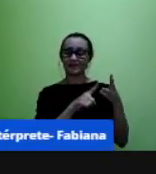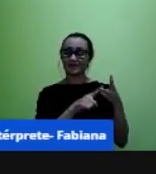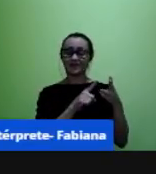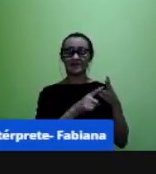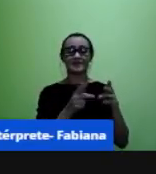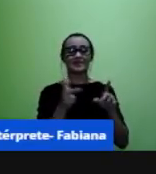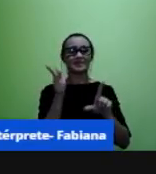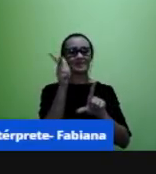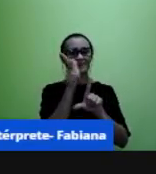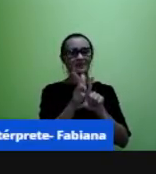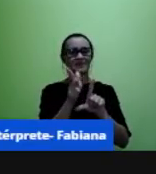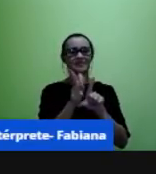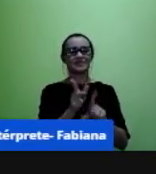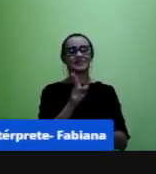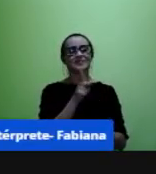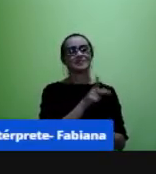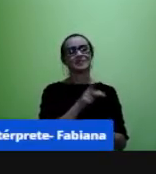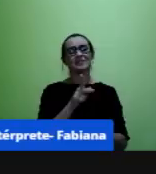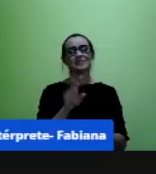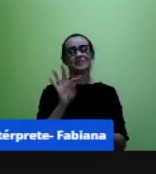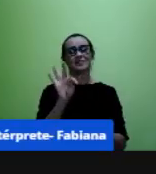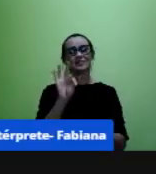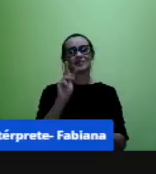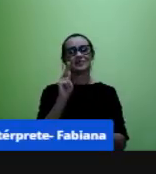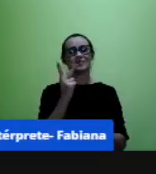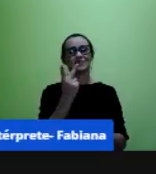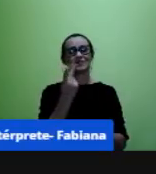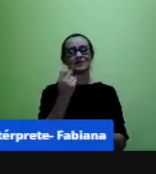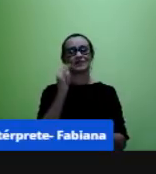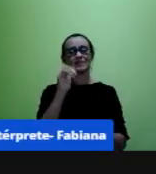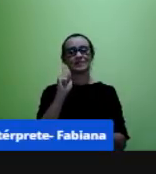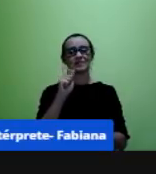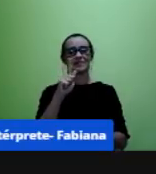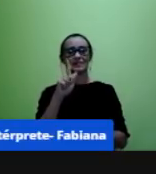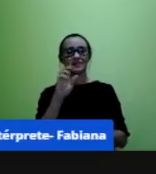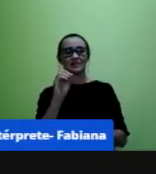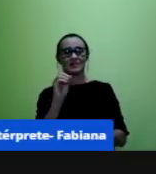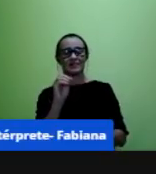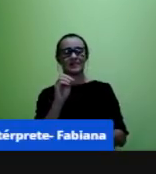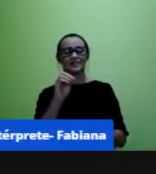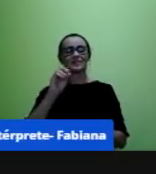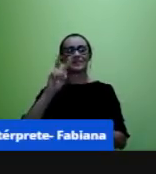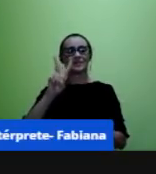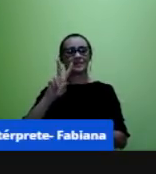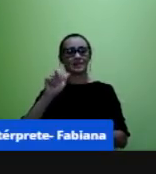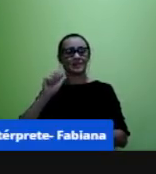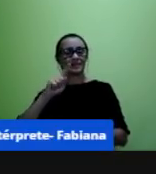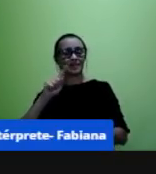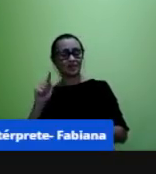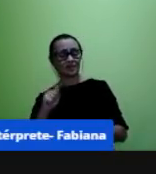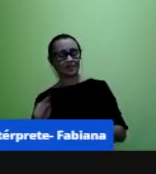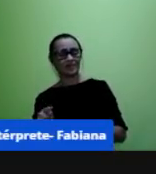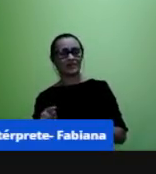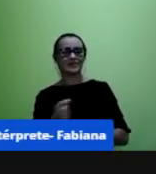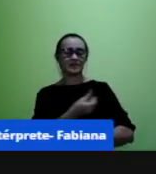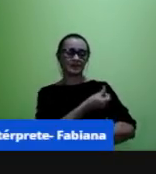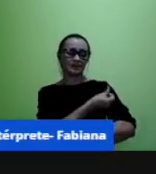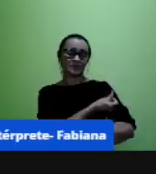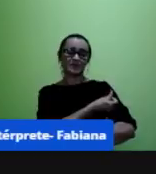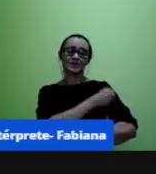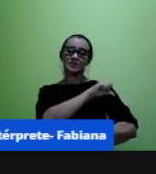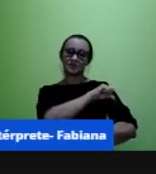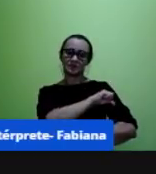é com o professor Tiago Vaz, e que ele vai dar um enfoque do 6º ao 9º.